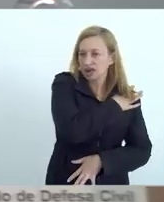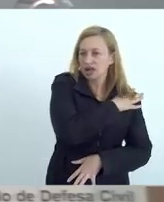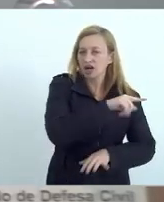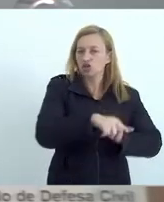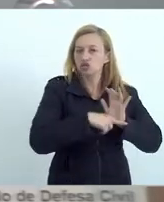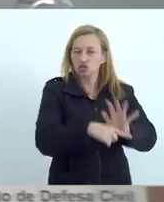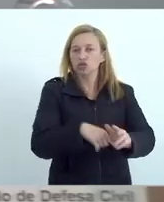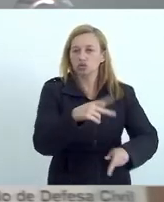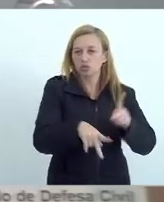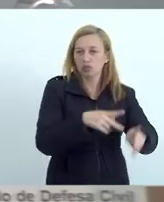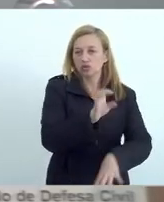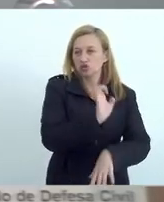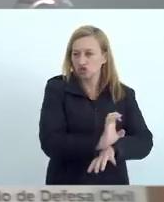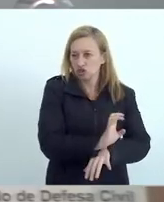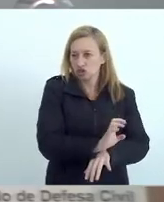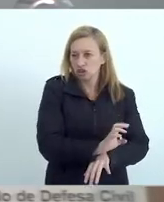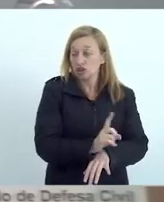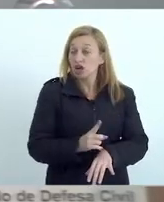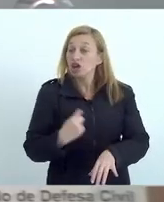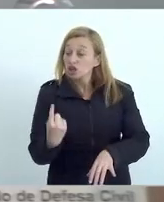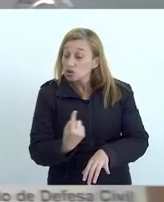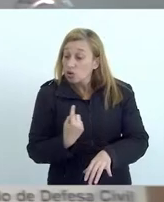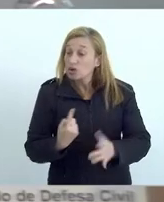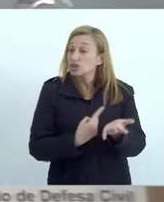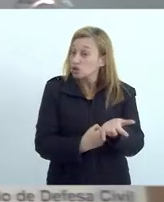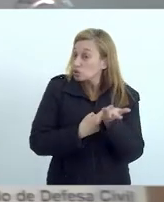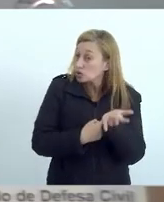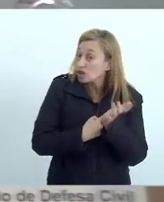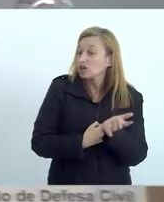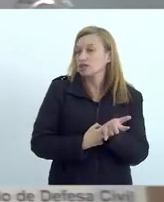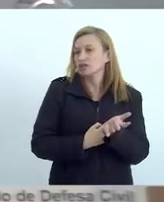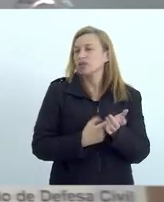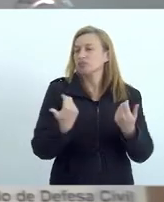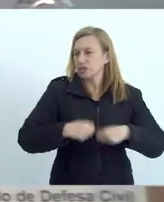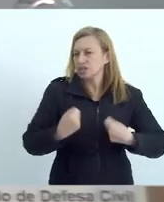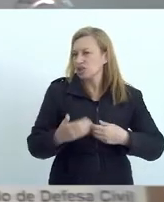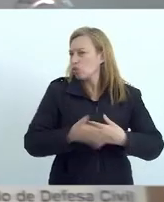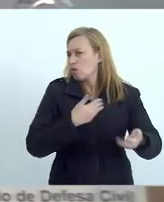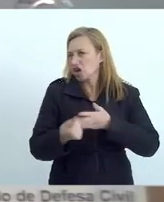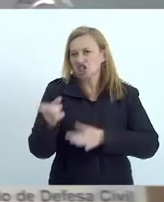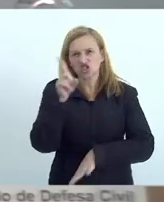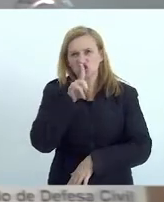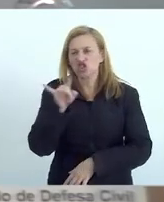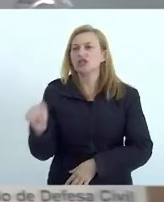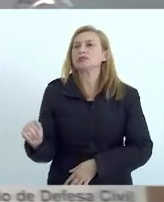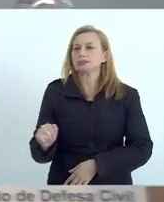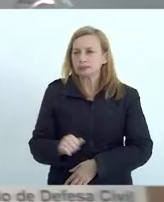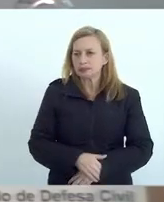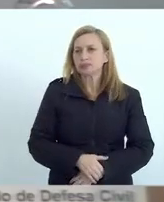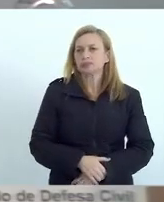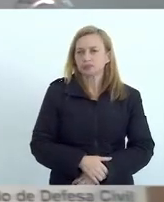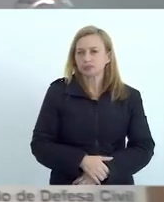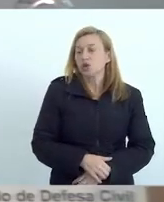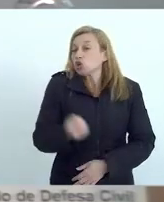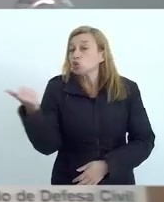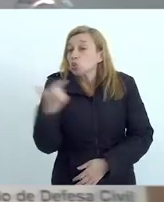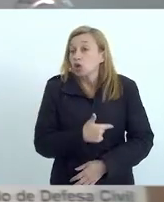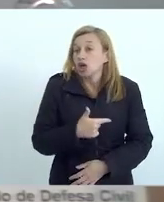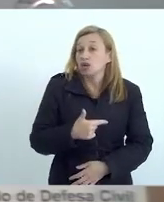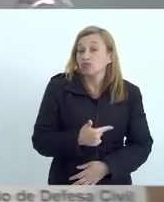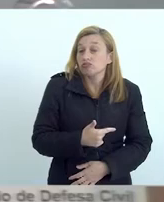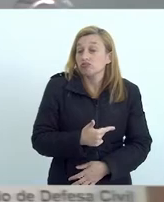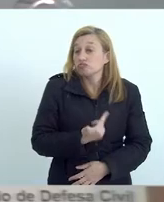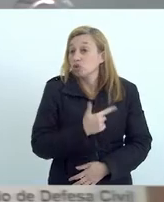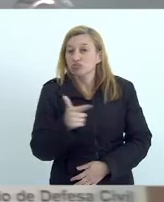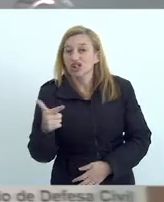do nosso Estado atendendo nós que podemos precisar qualquer dia é do que eu não